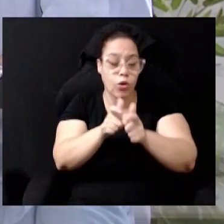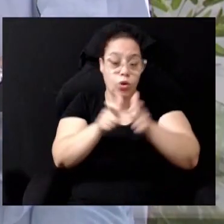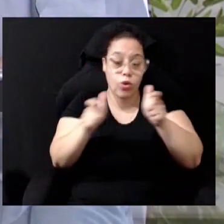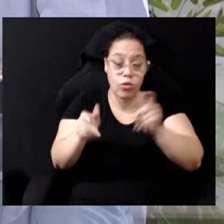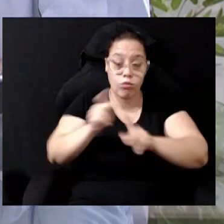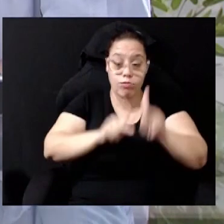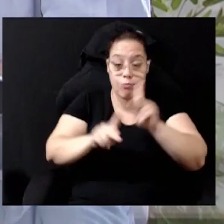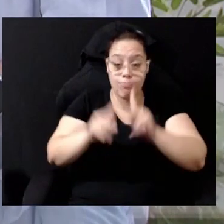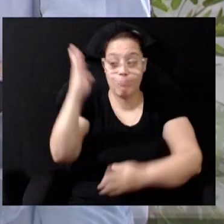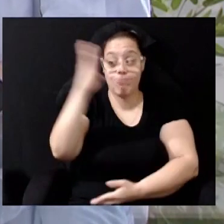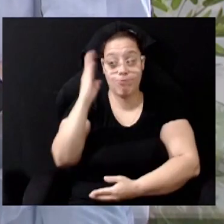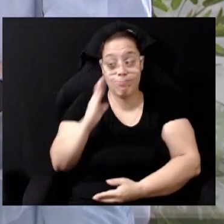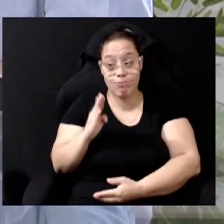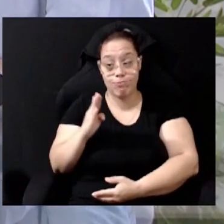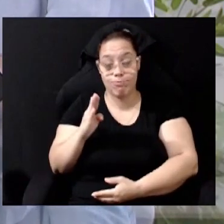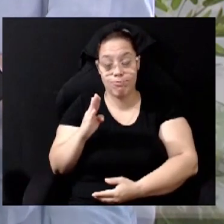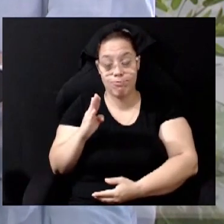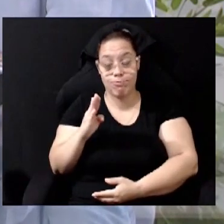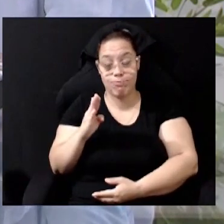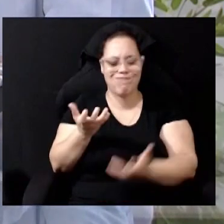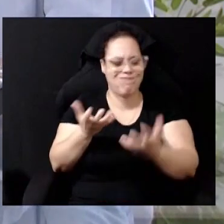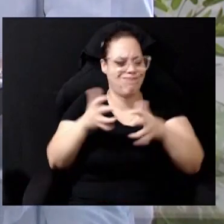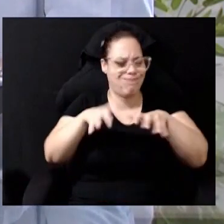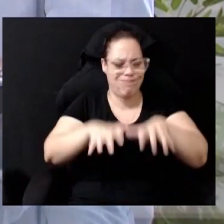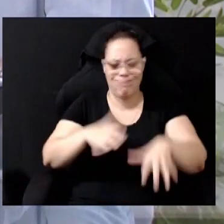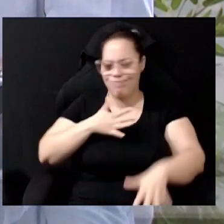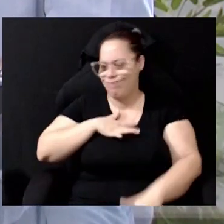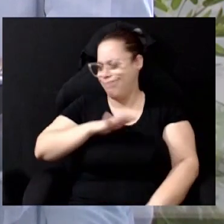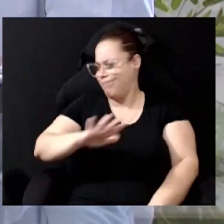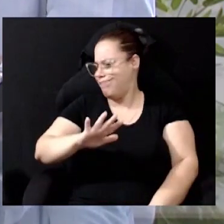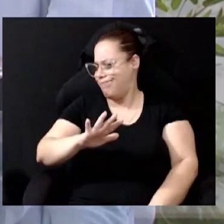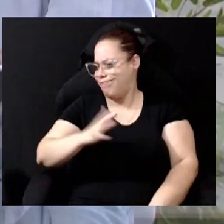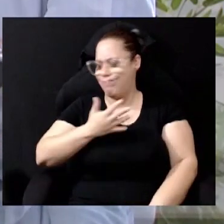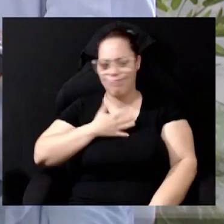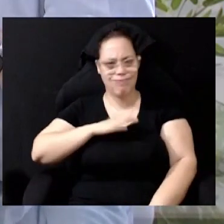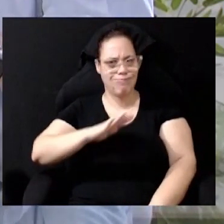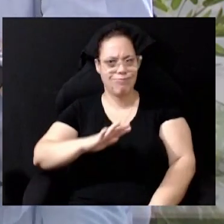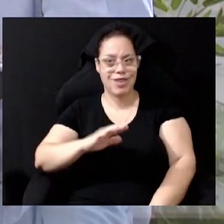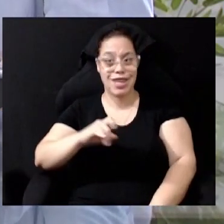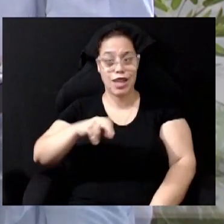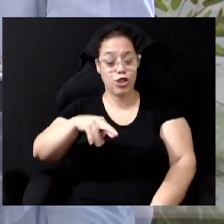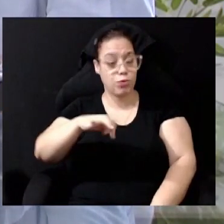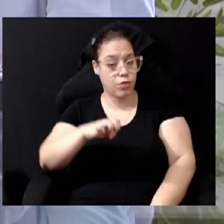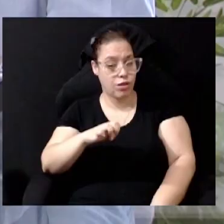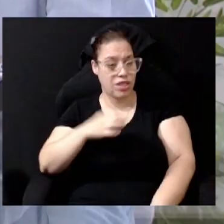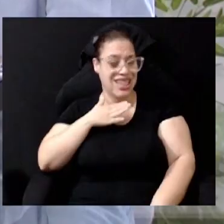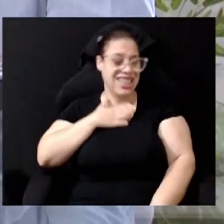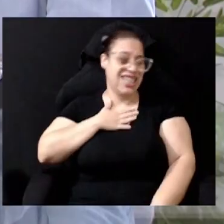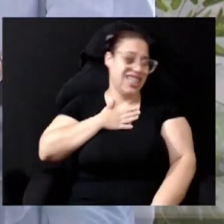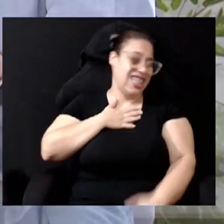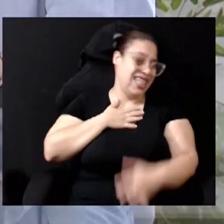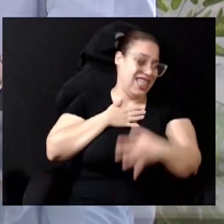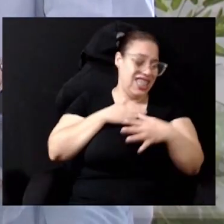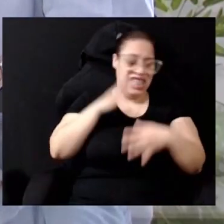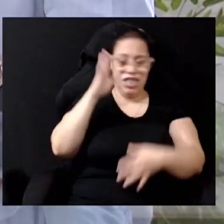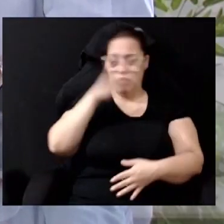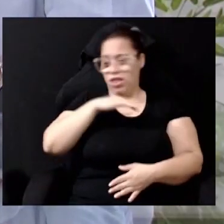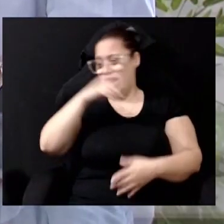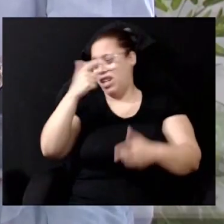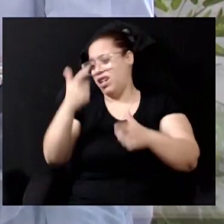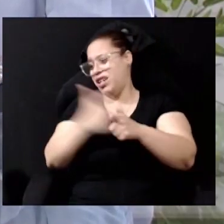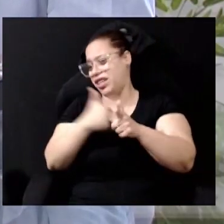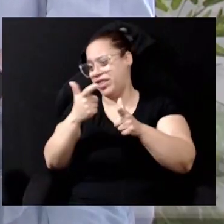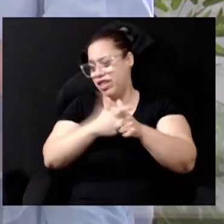brasileira, as pessoas não gostam de ficar devendo, as pessoas não gostam de estar inadimplentes, as pessoas se sentem mal devendo, então, de